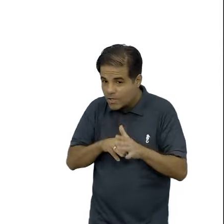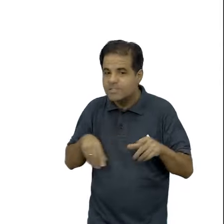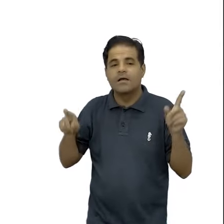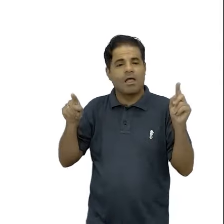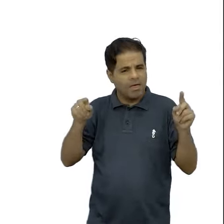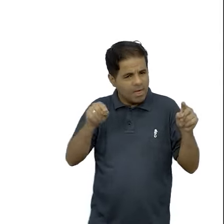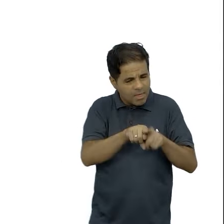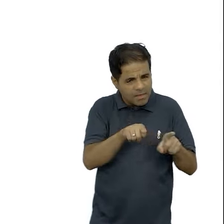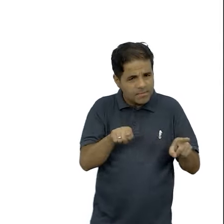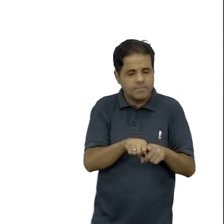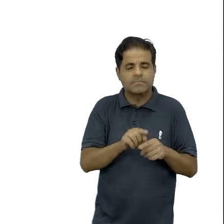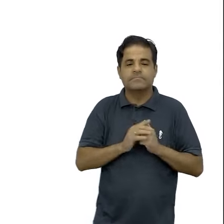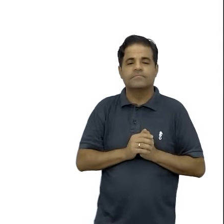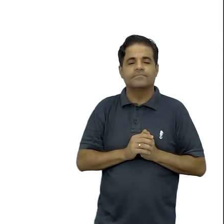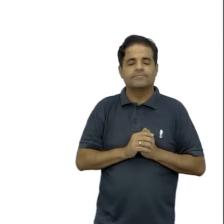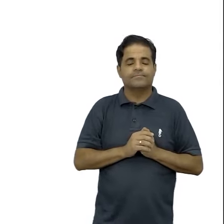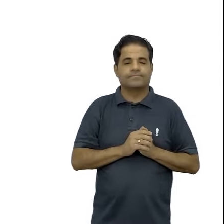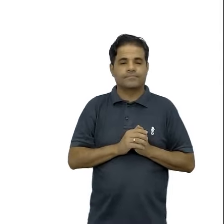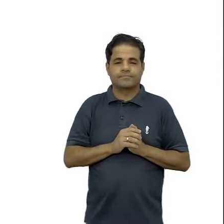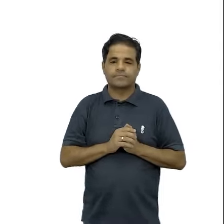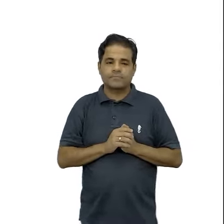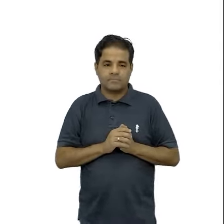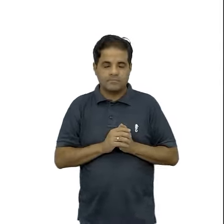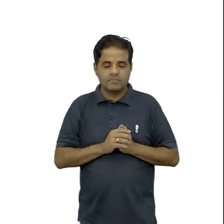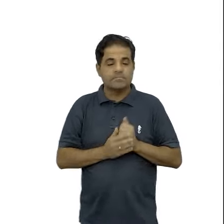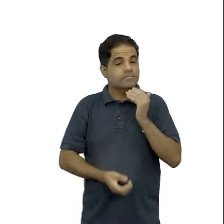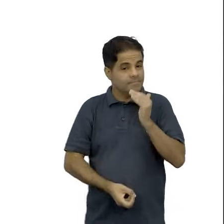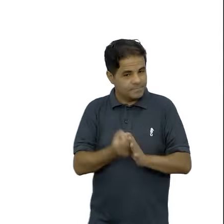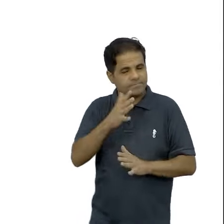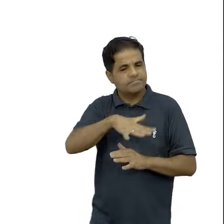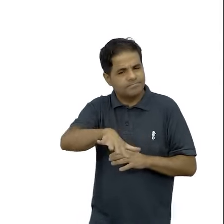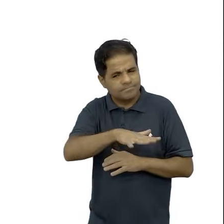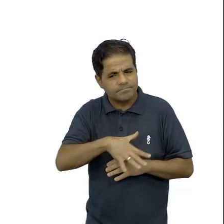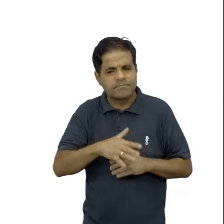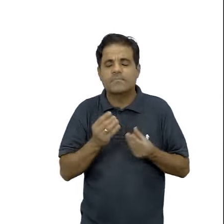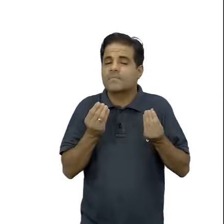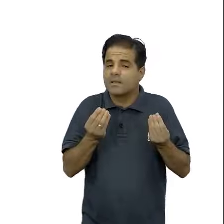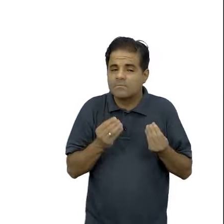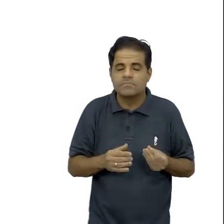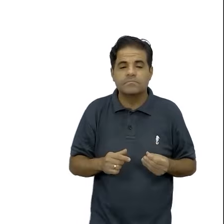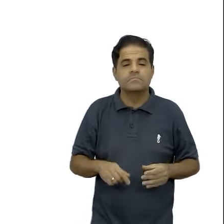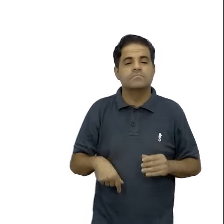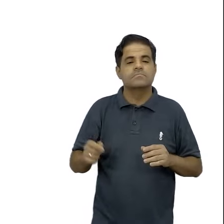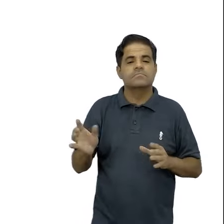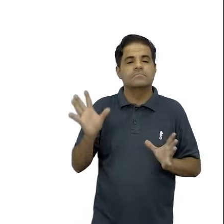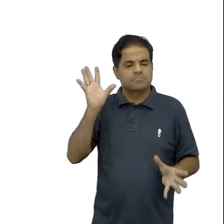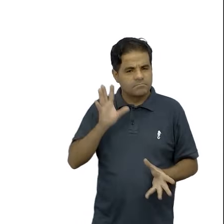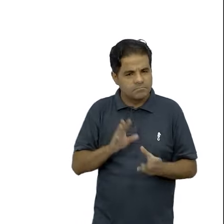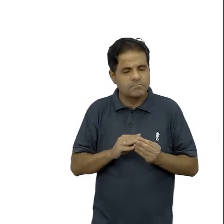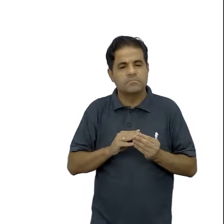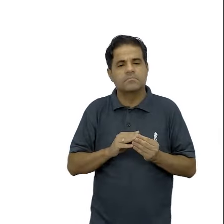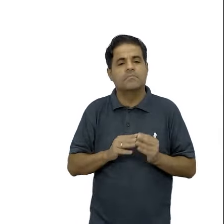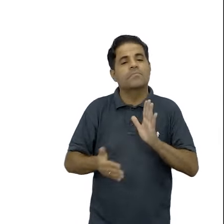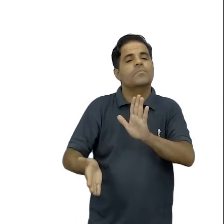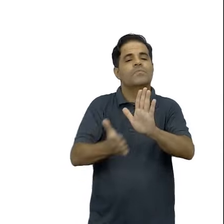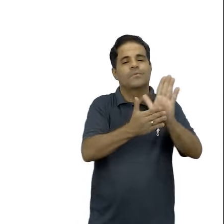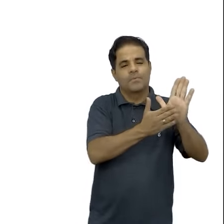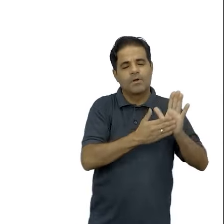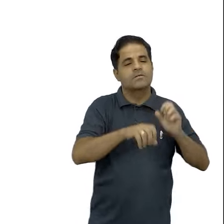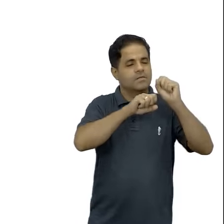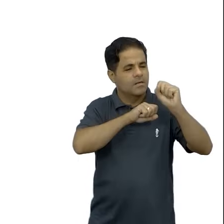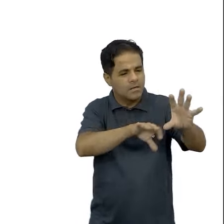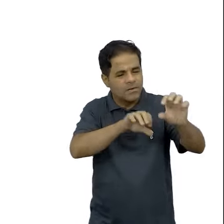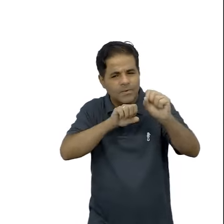e para formalizar, para materializar a proposta de ensino